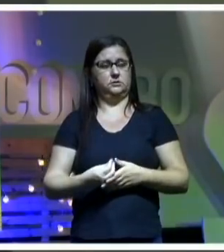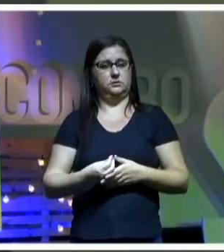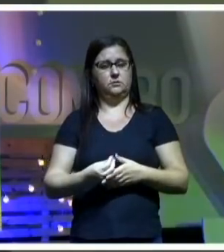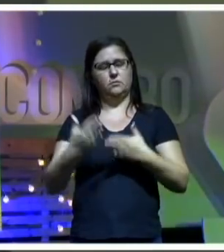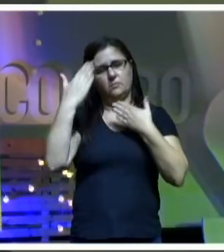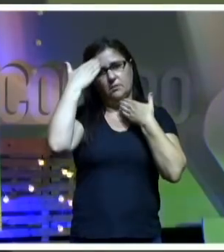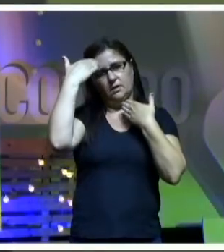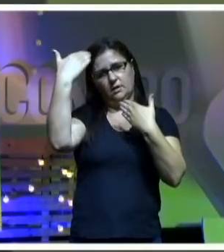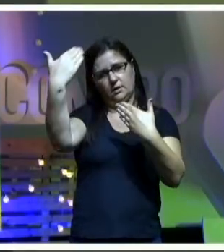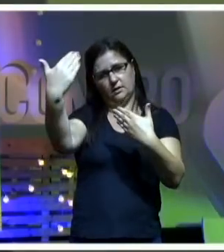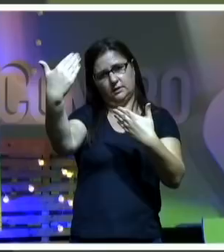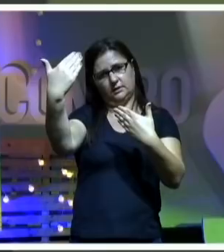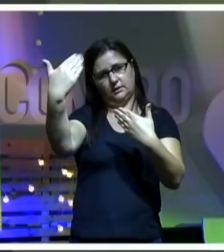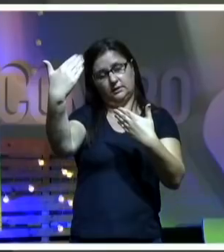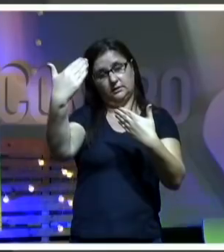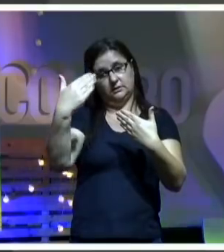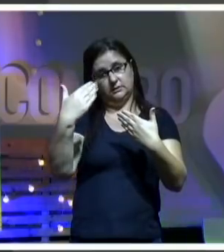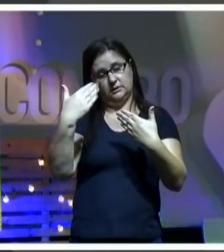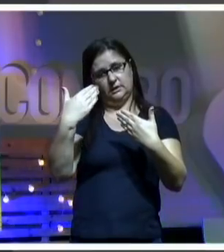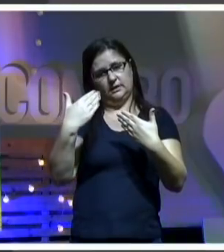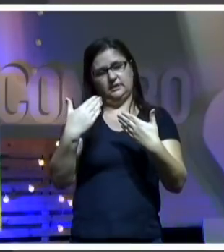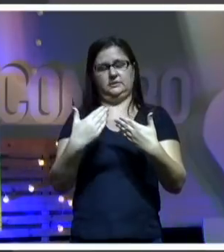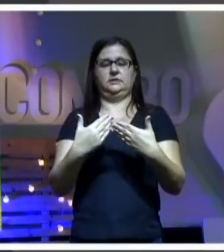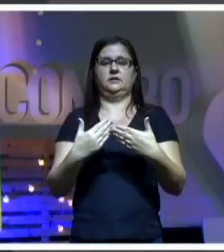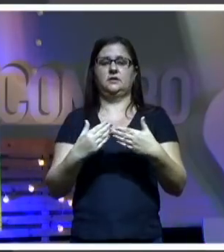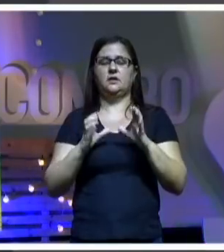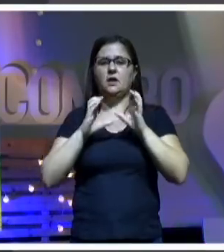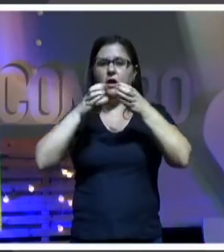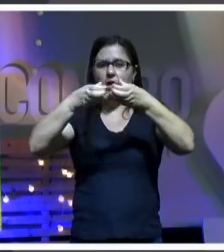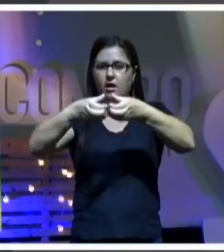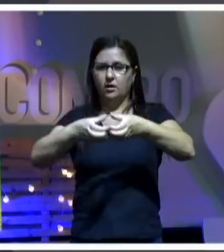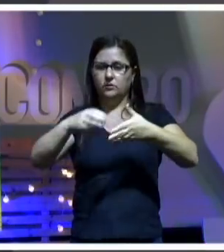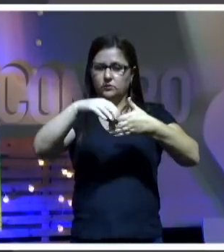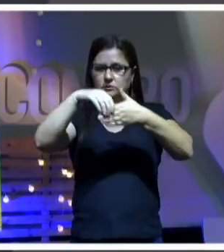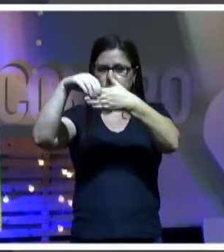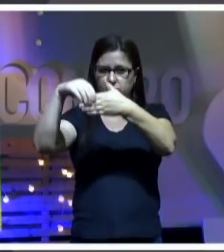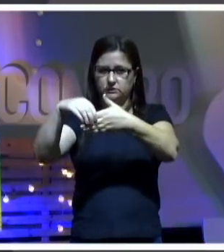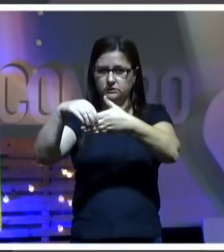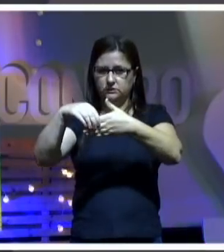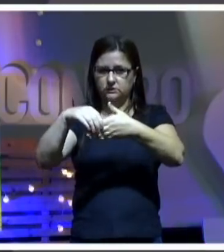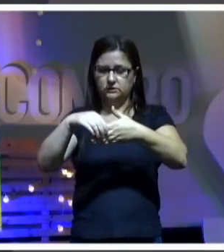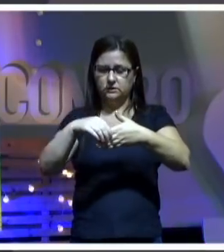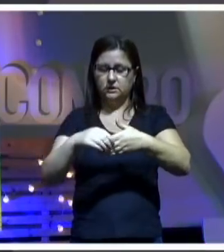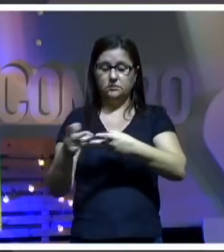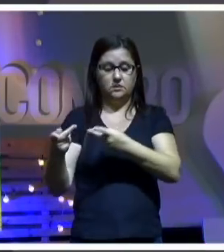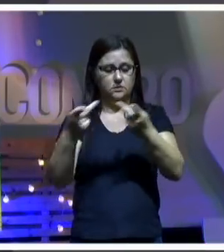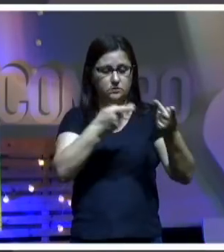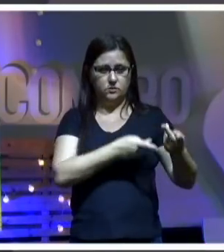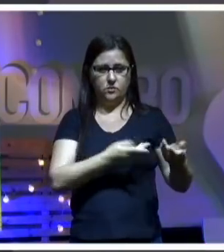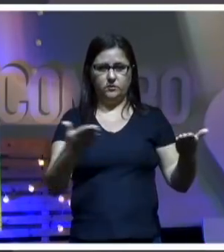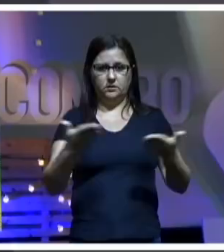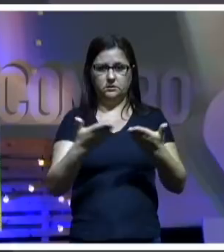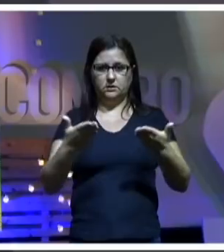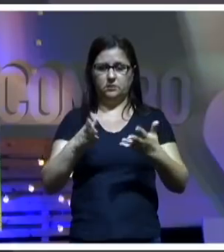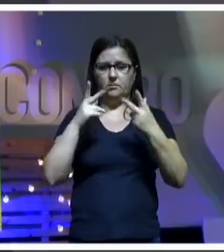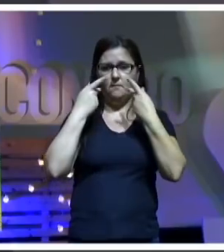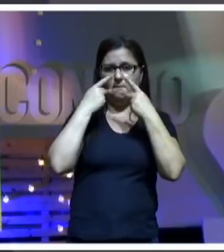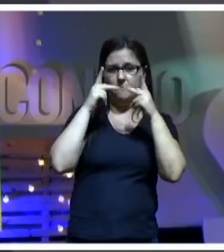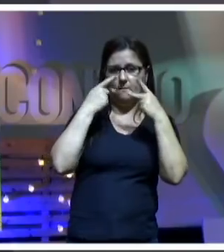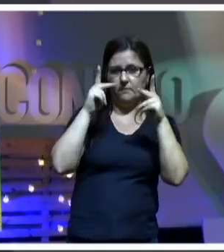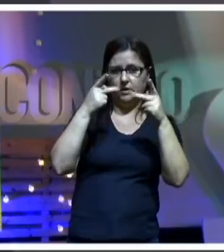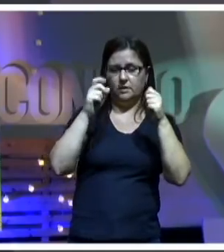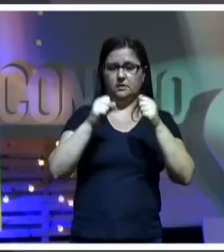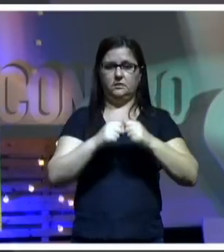agradecer imensamente a cepal a confiança com esse convite porque eu tava vendo